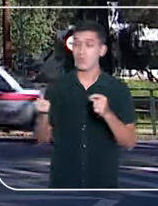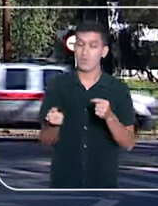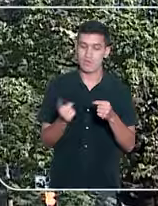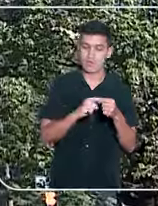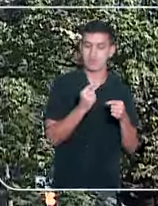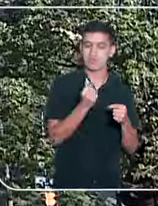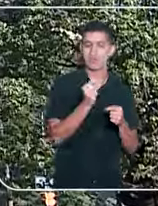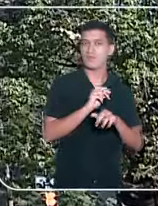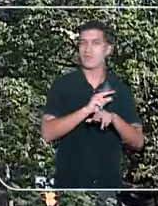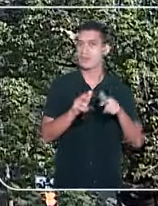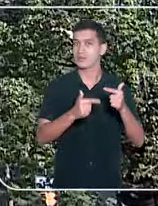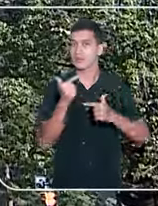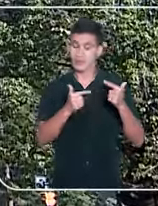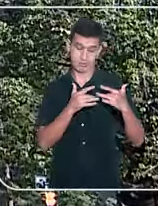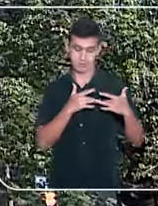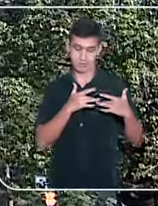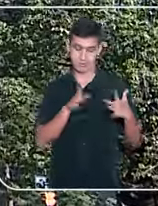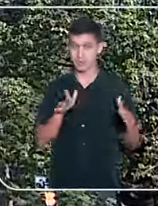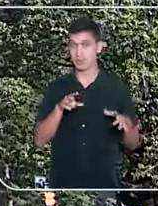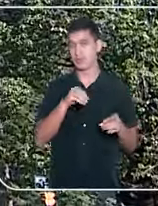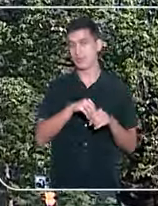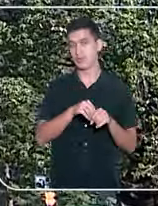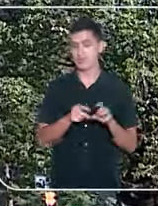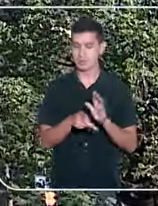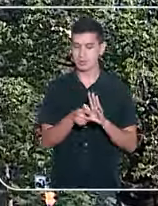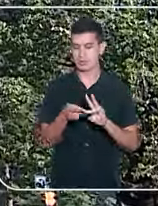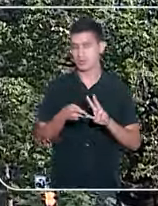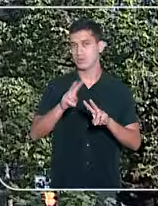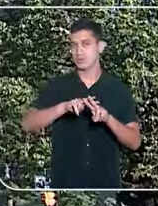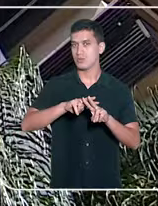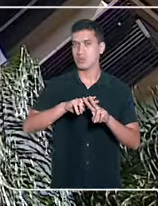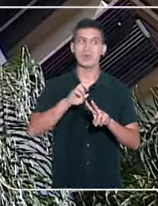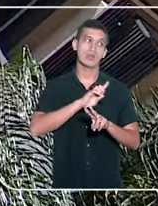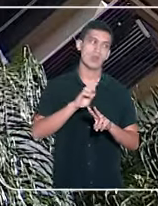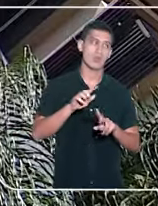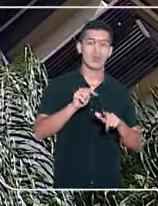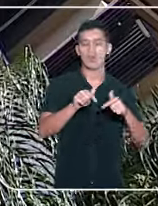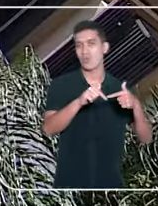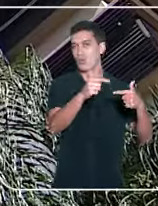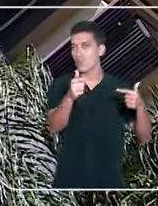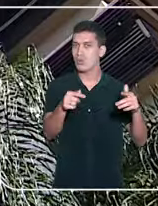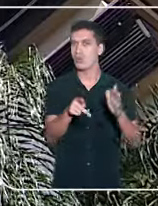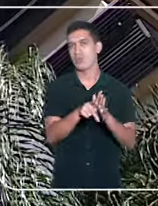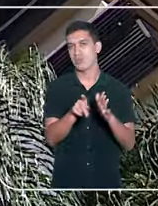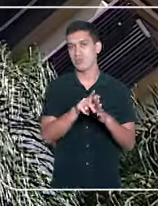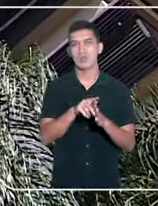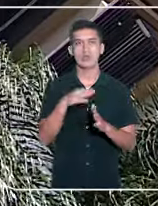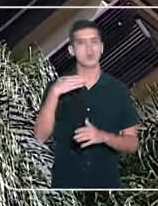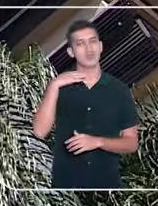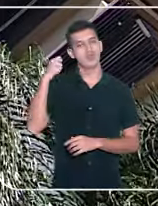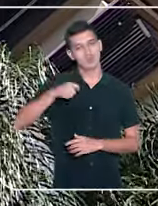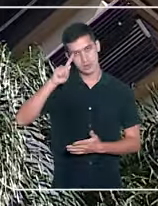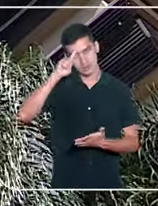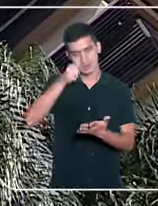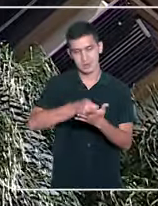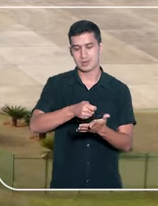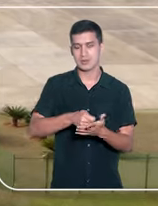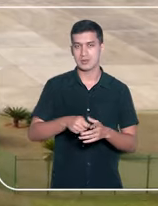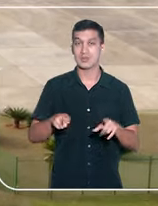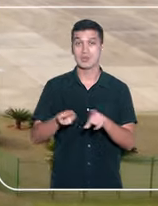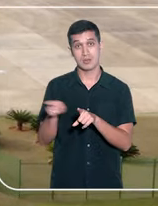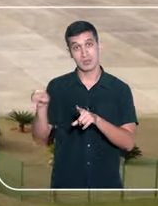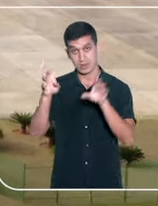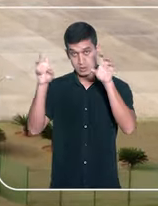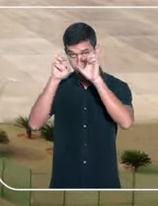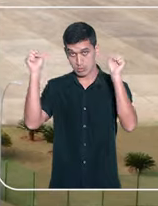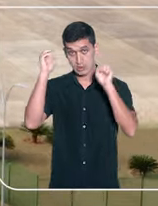reembolso os serviços prestados voluntariamente no âmbito do SUS e não aqueles realizados por força de ordem judicial o